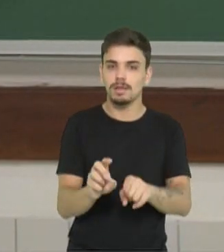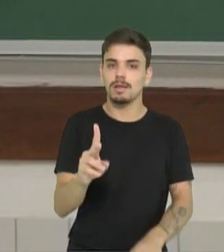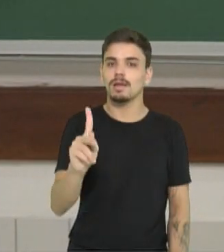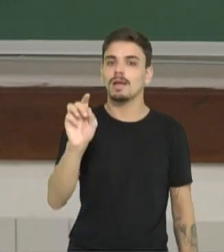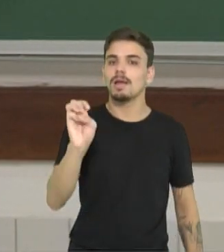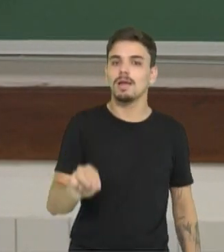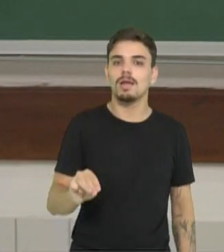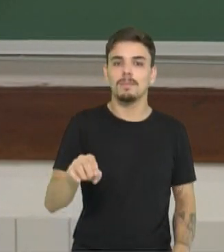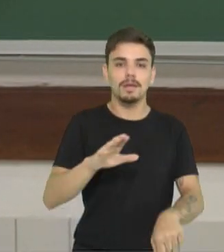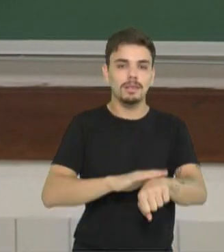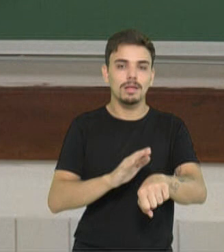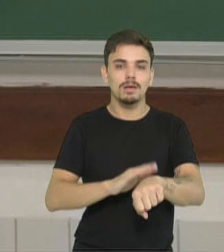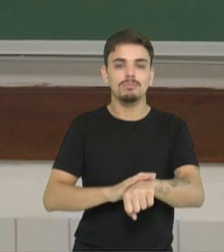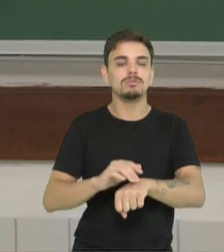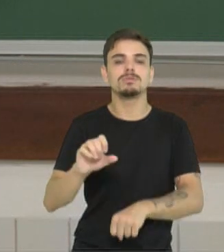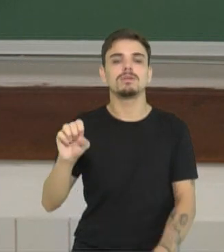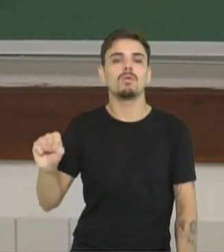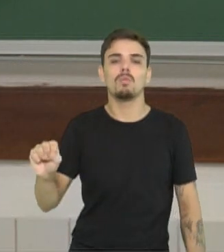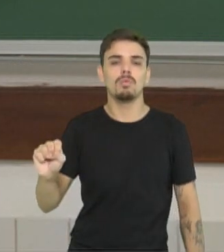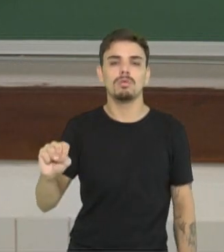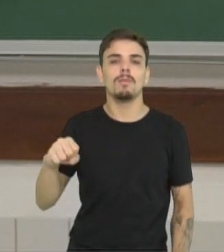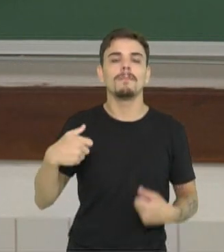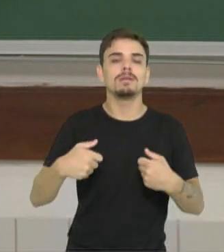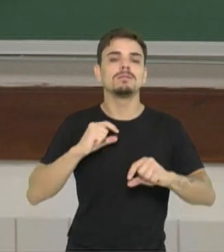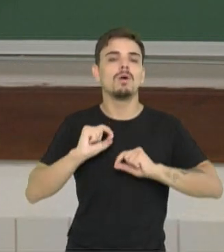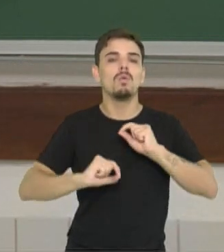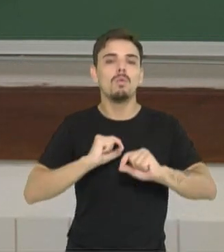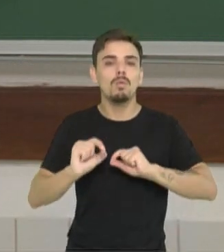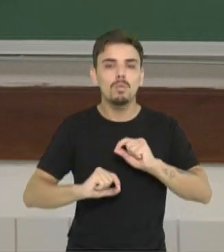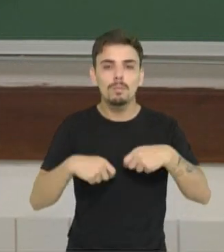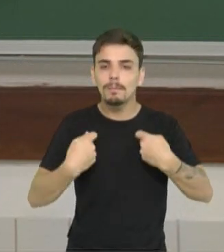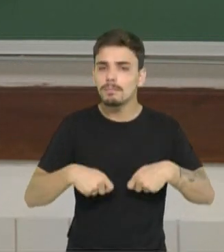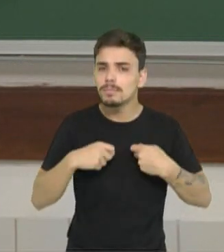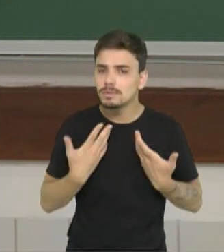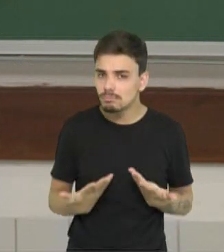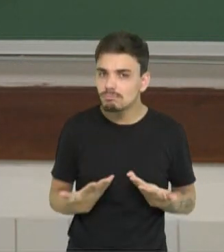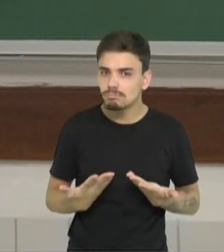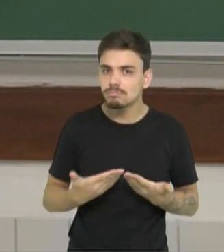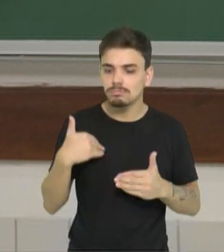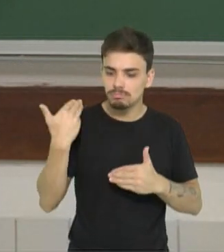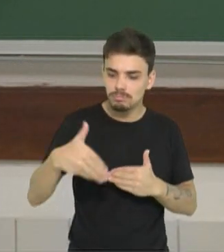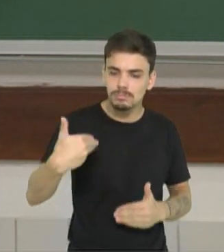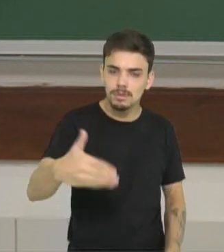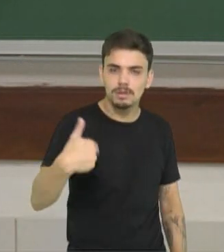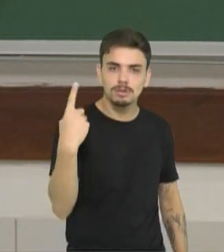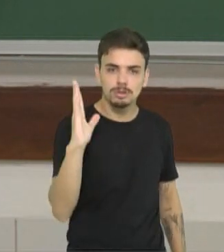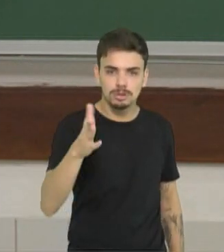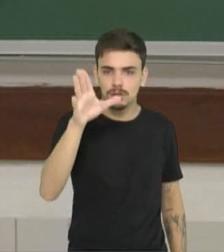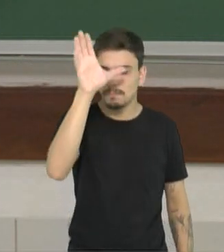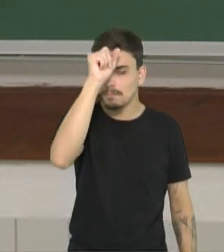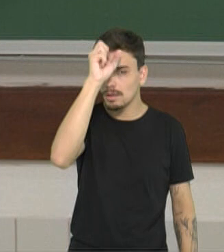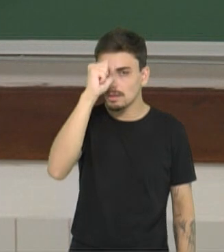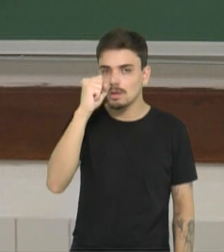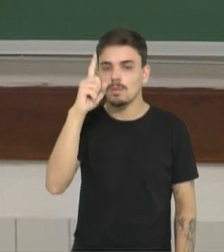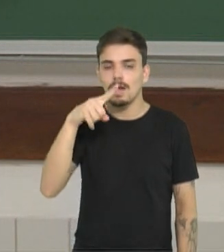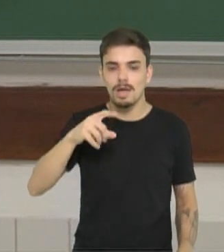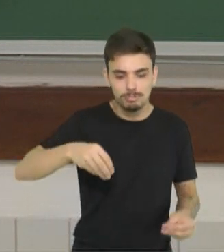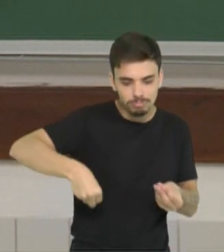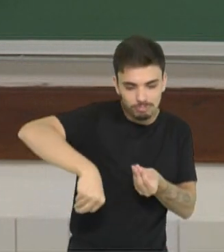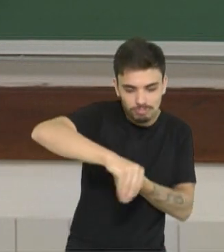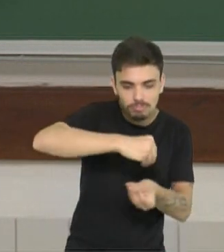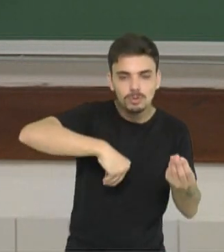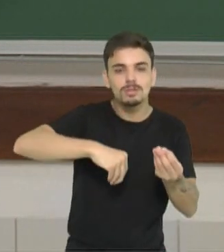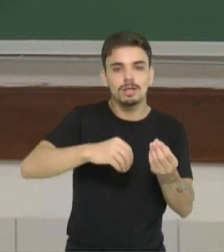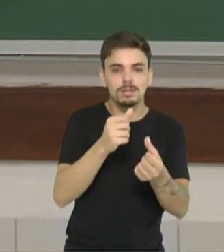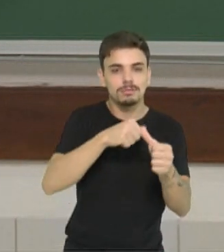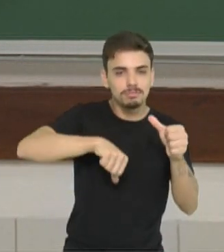segundos. O que você precisa fazer antes de mais nada, que a gente também aprendeu ao longo das nossas aulas? Converter